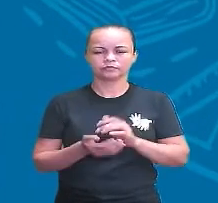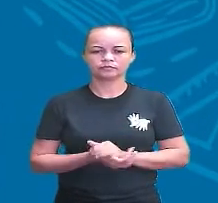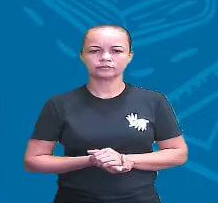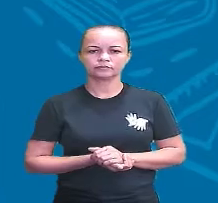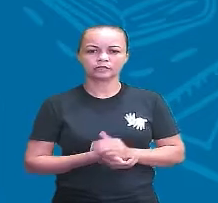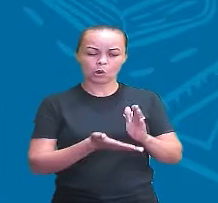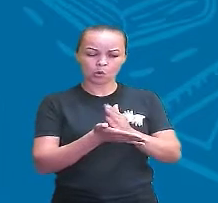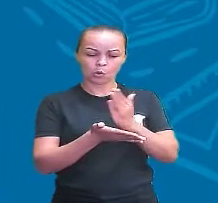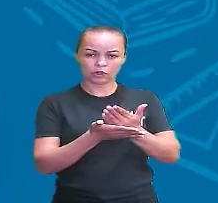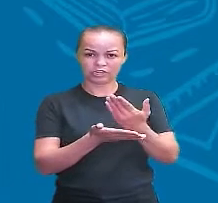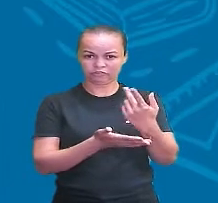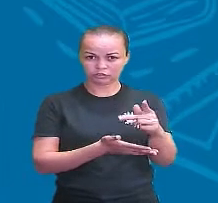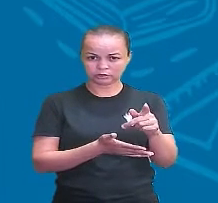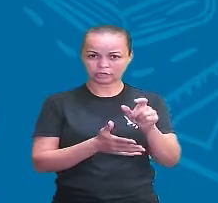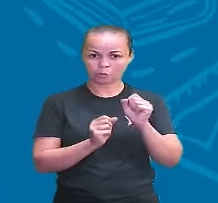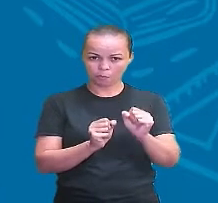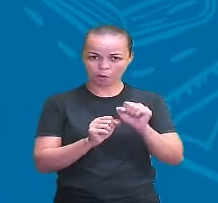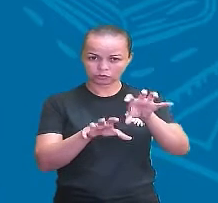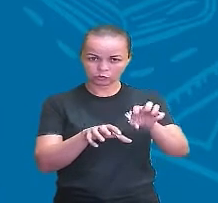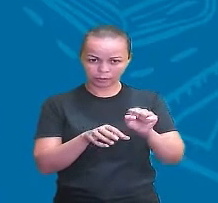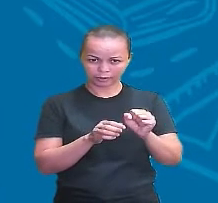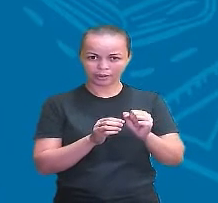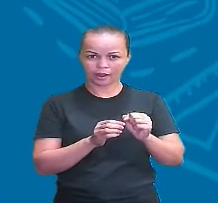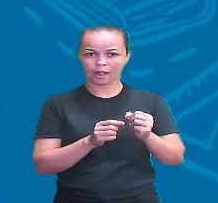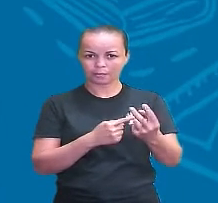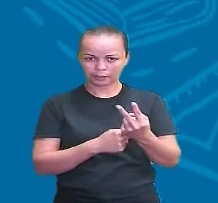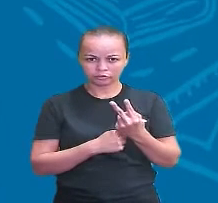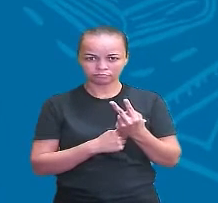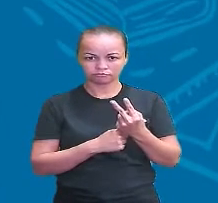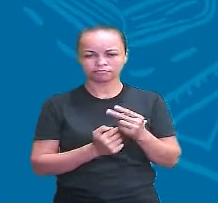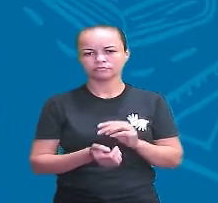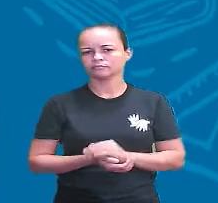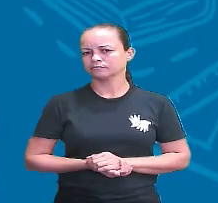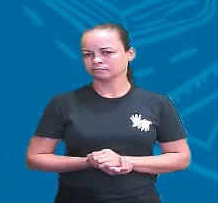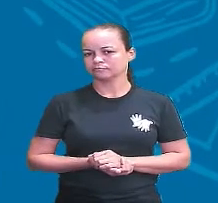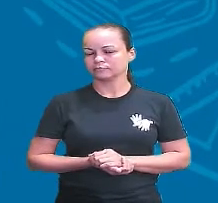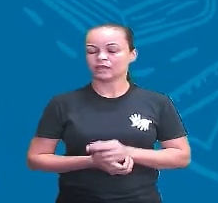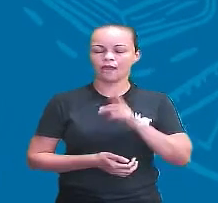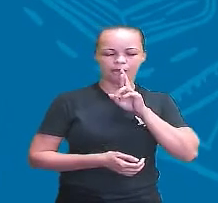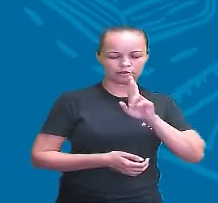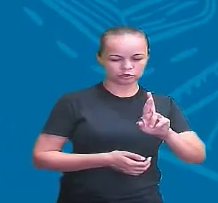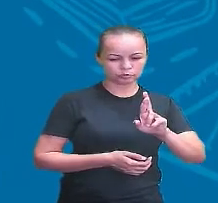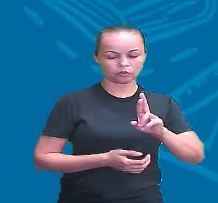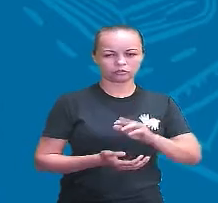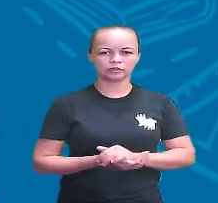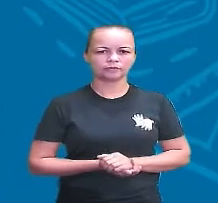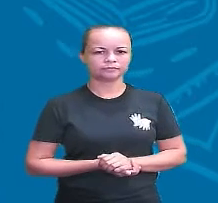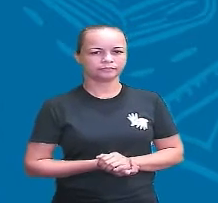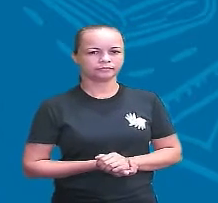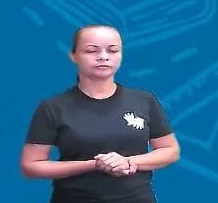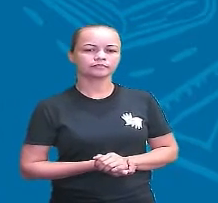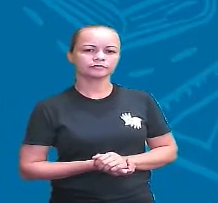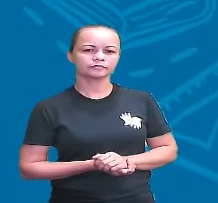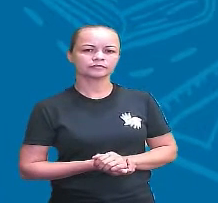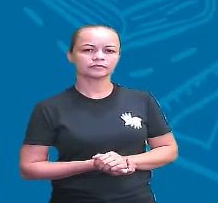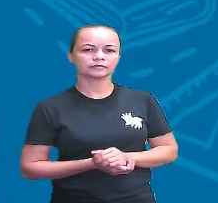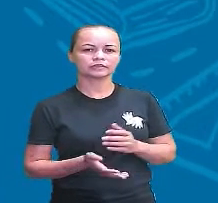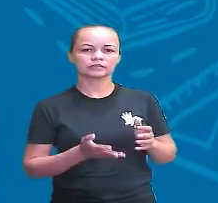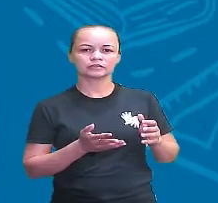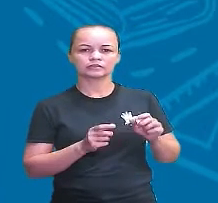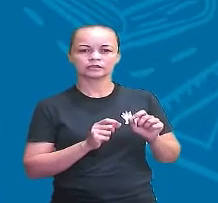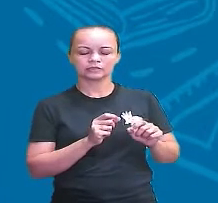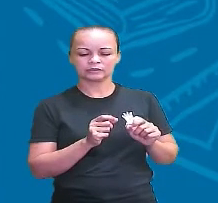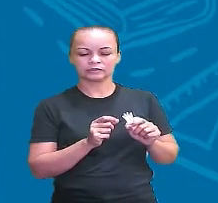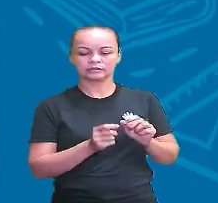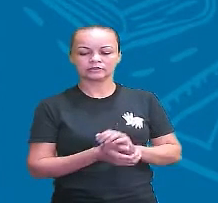livro emprestado? E aí a resposta, I haven't finished reading it yet. I